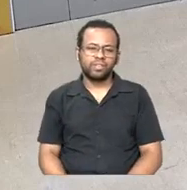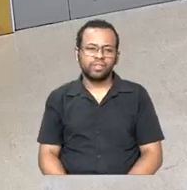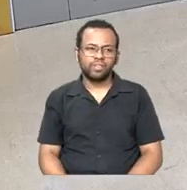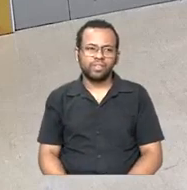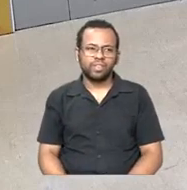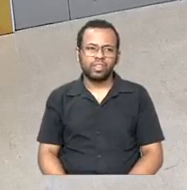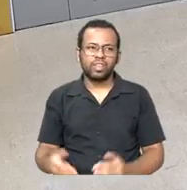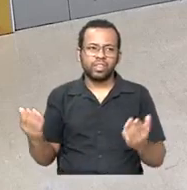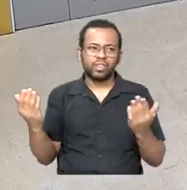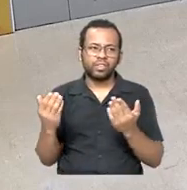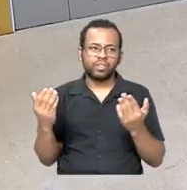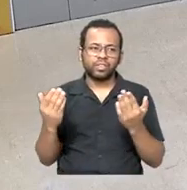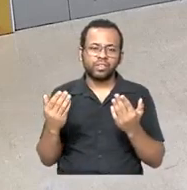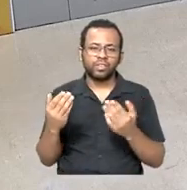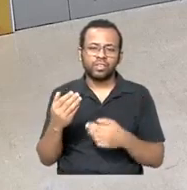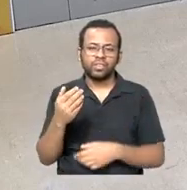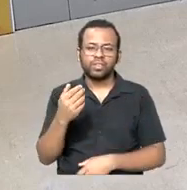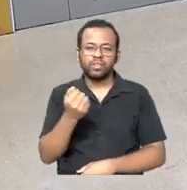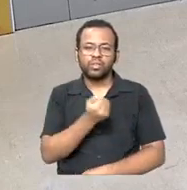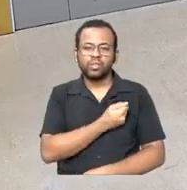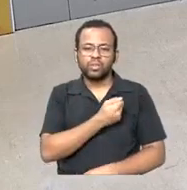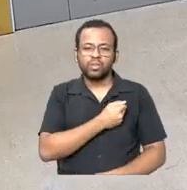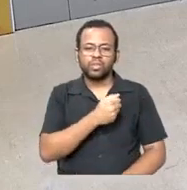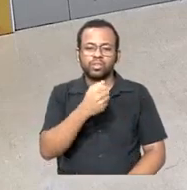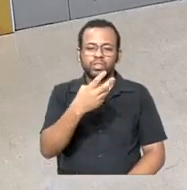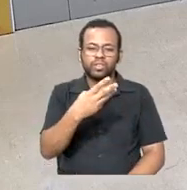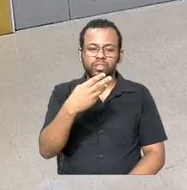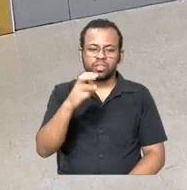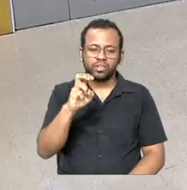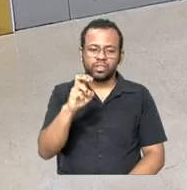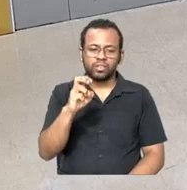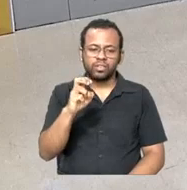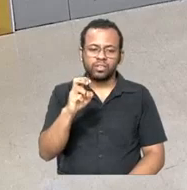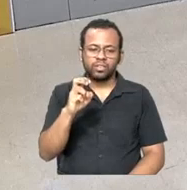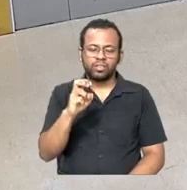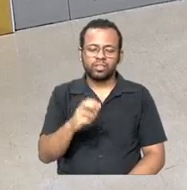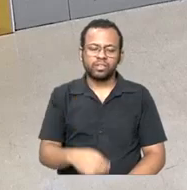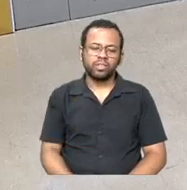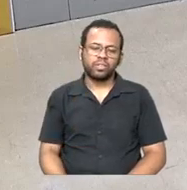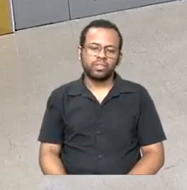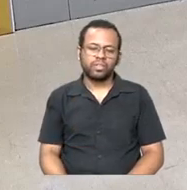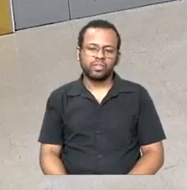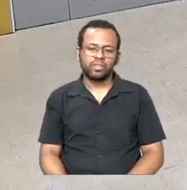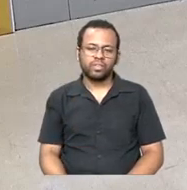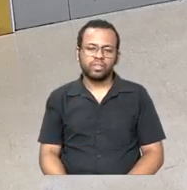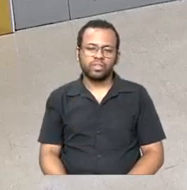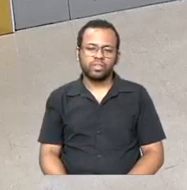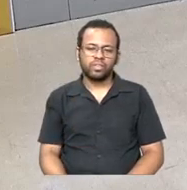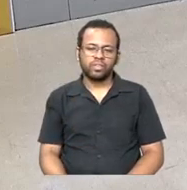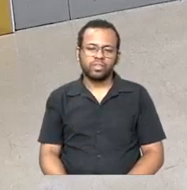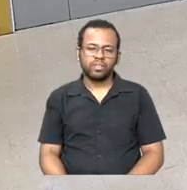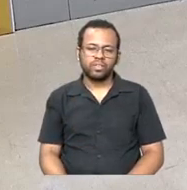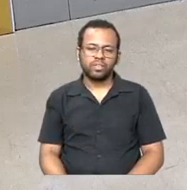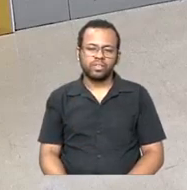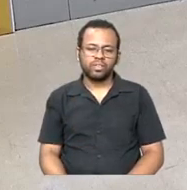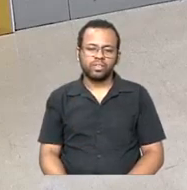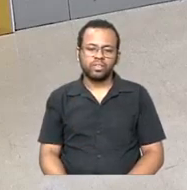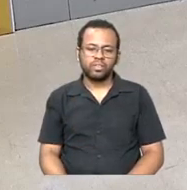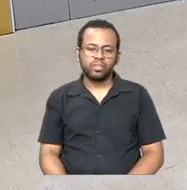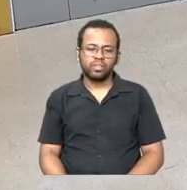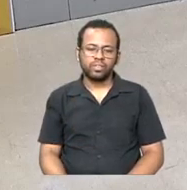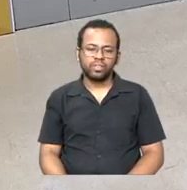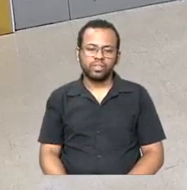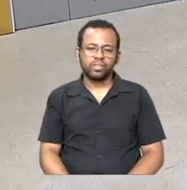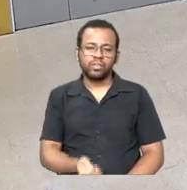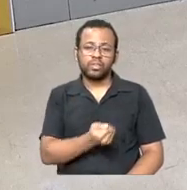sobe a 10 e sobe também a de número 35 35 tô chamando e você